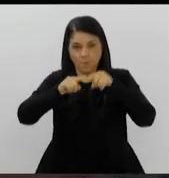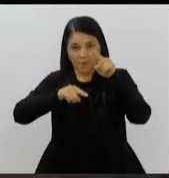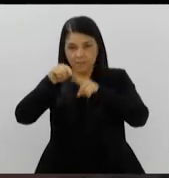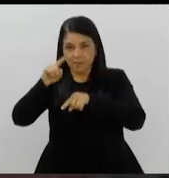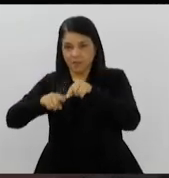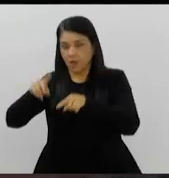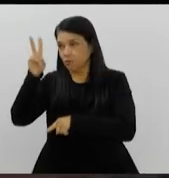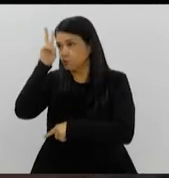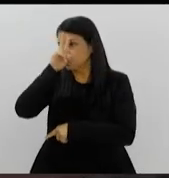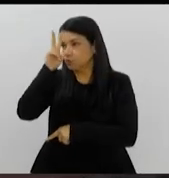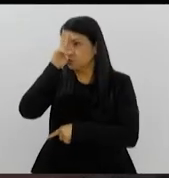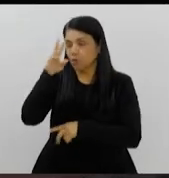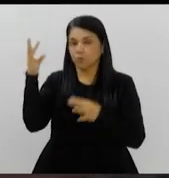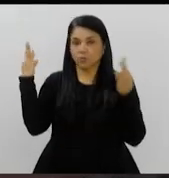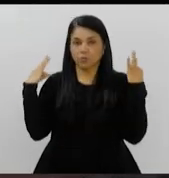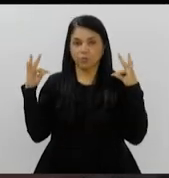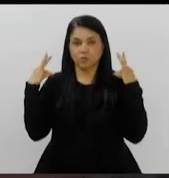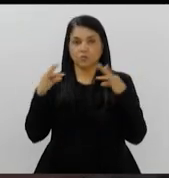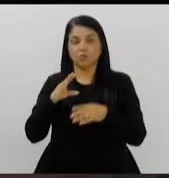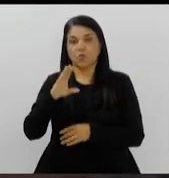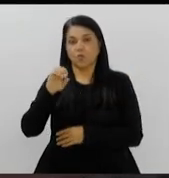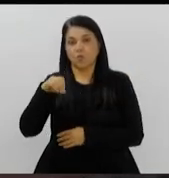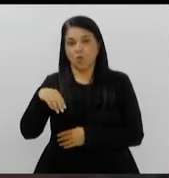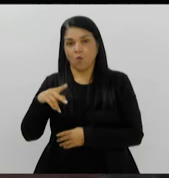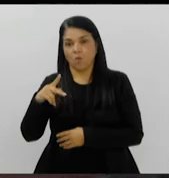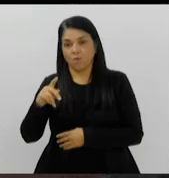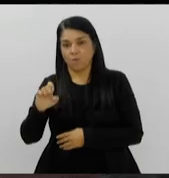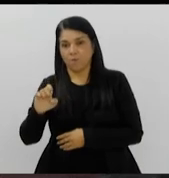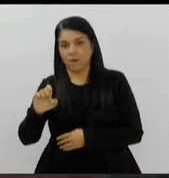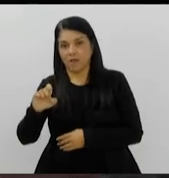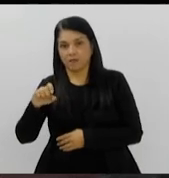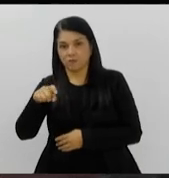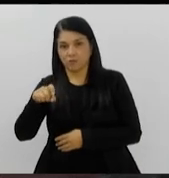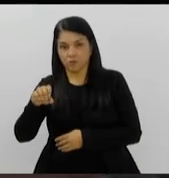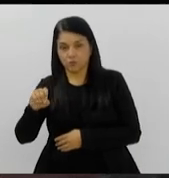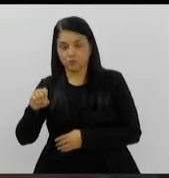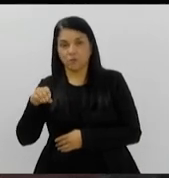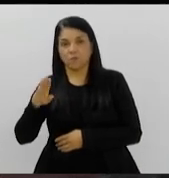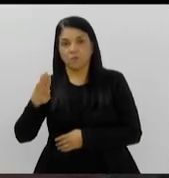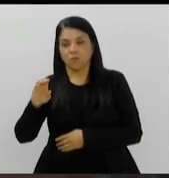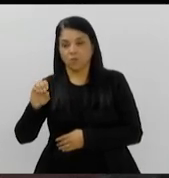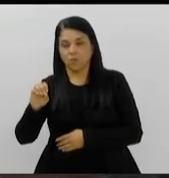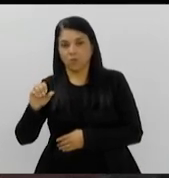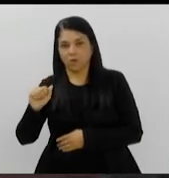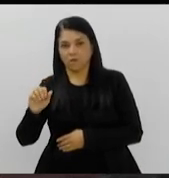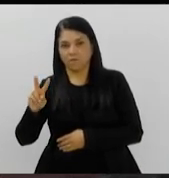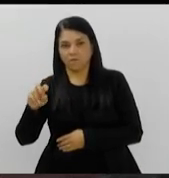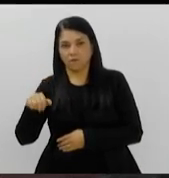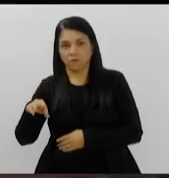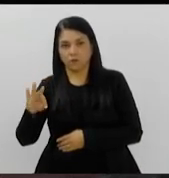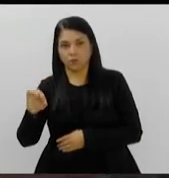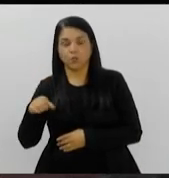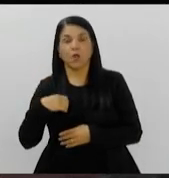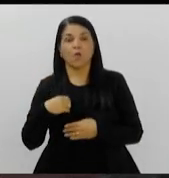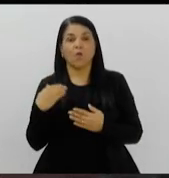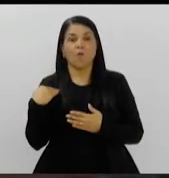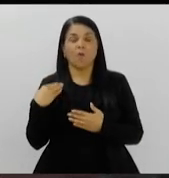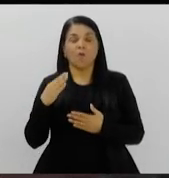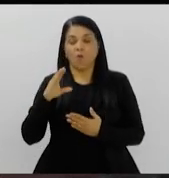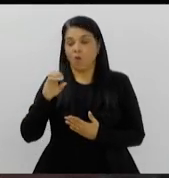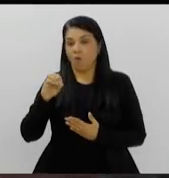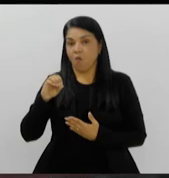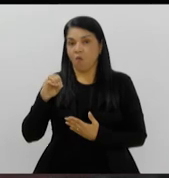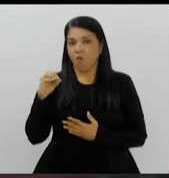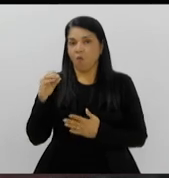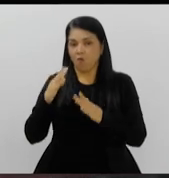histórico e turístico o Complexo Boa Ventura, que é um convento do século XVII, né, que está sendo